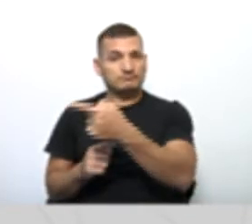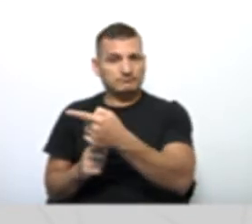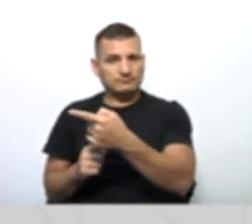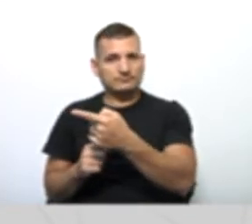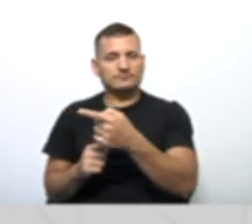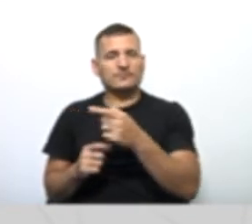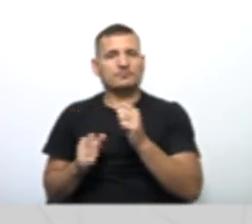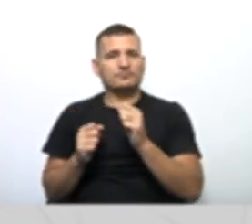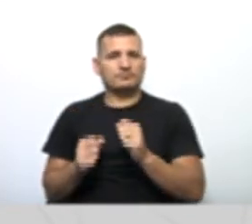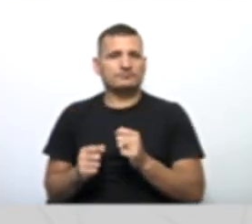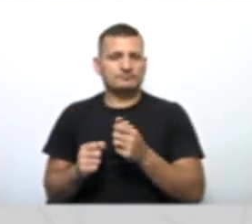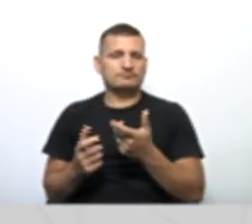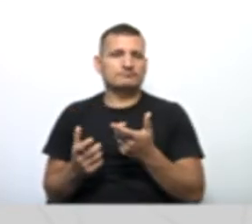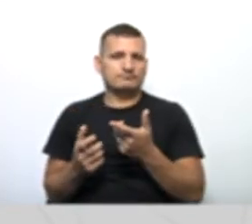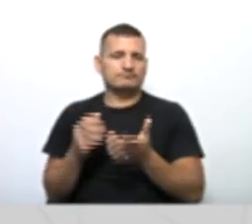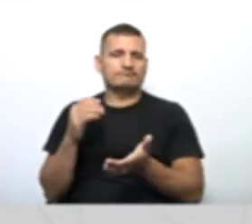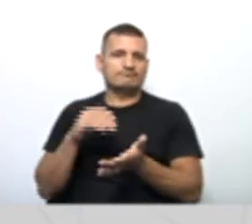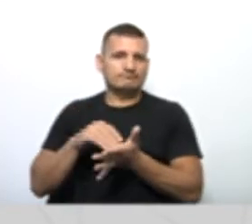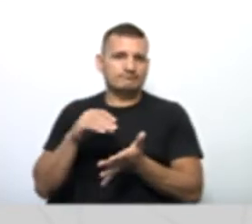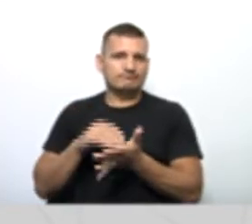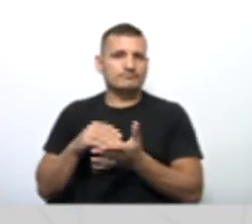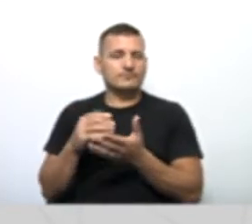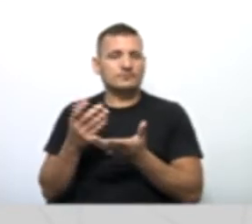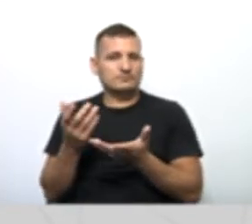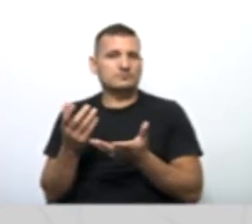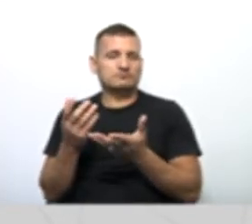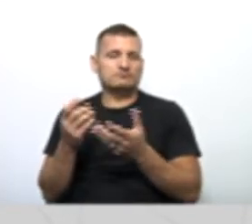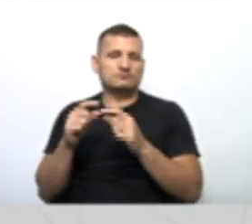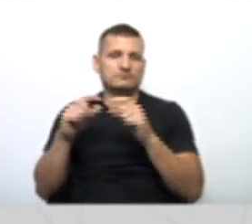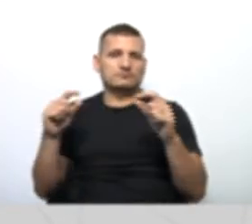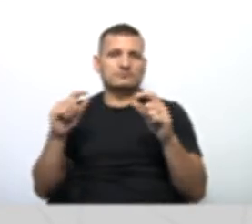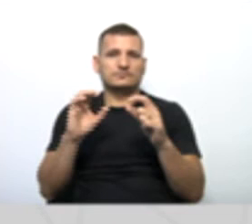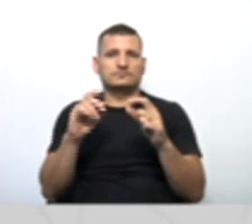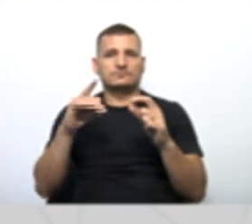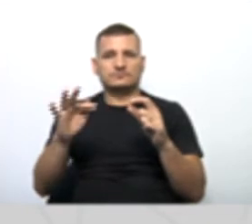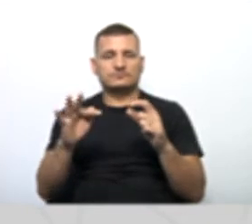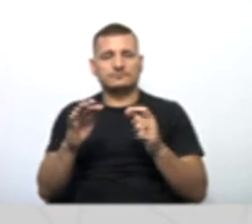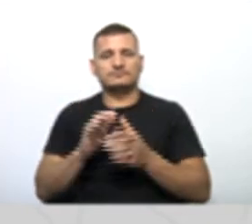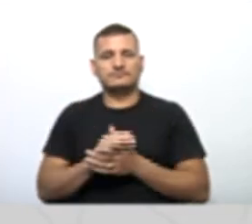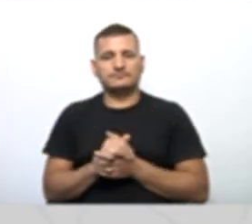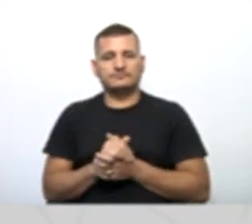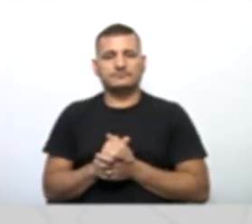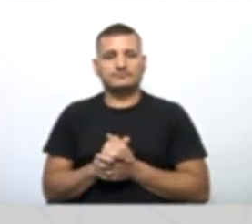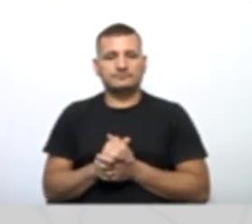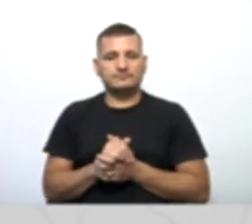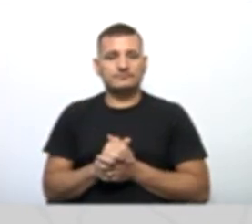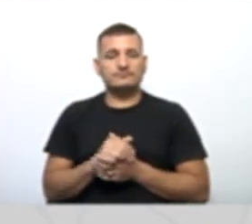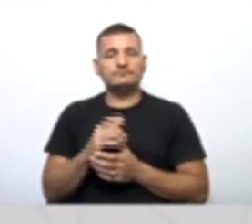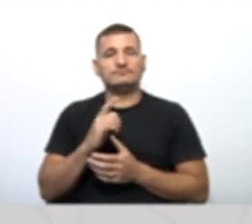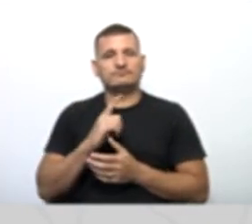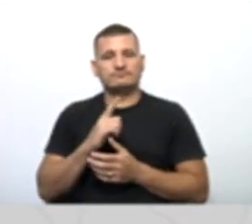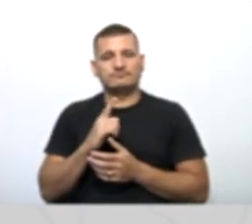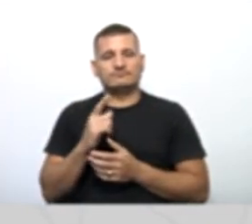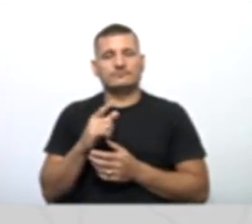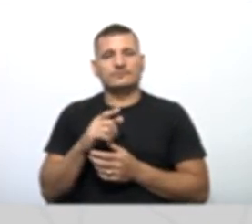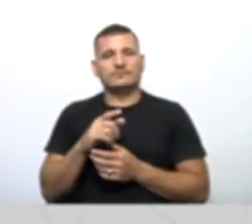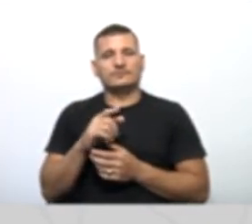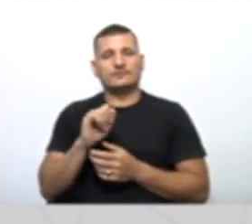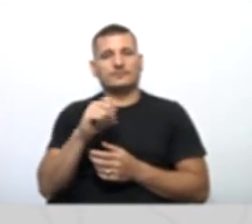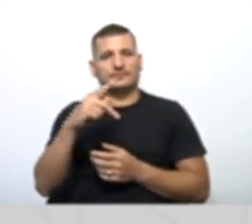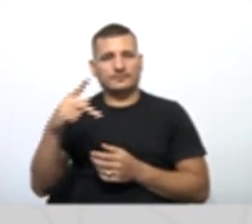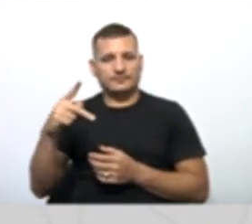esse campo CPF. Então, tem que se prever isso daí. Trouxemos duas ferramentas,